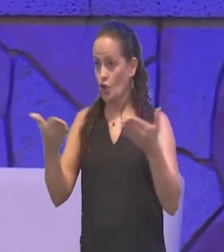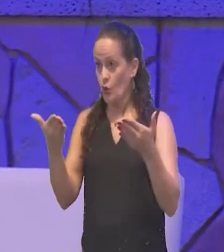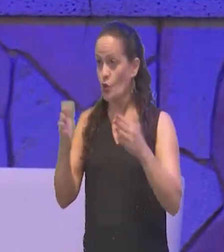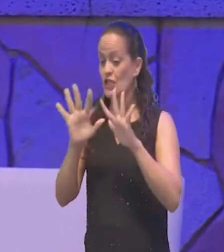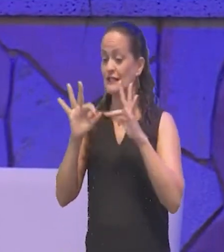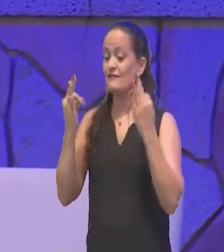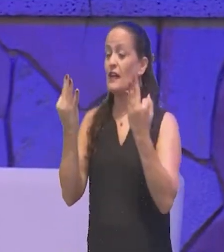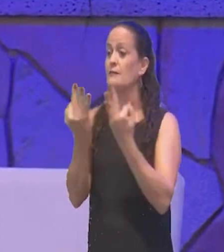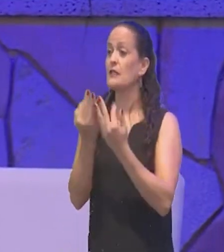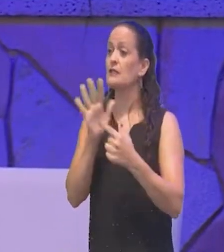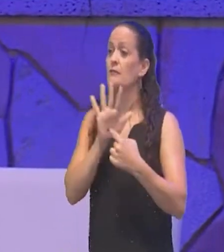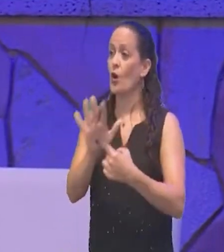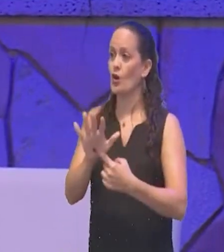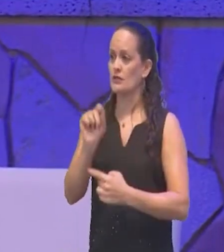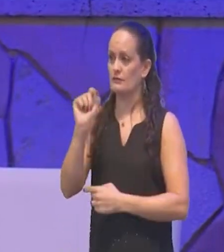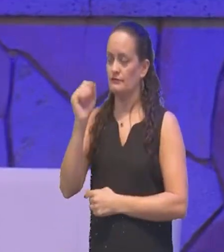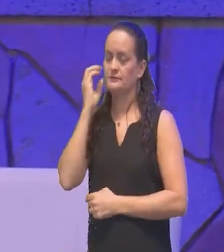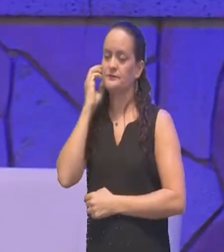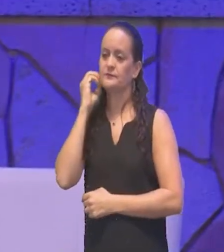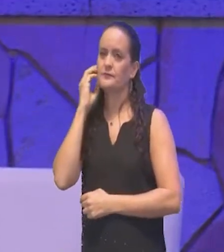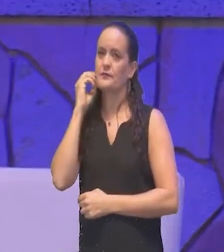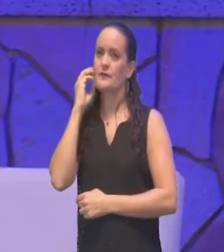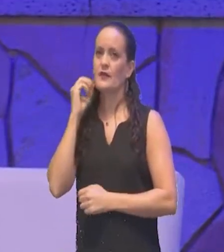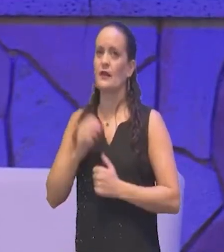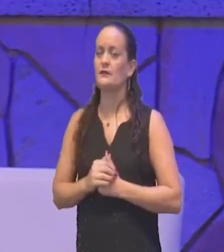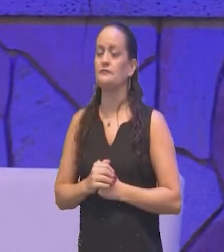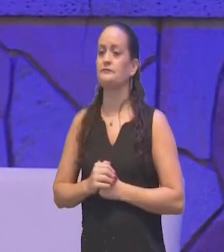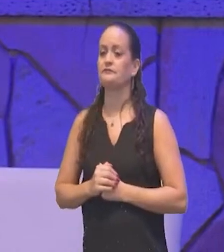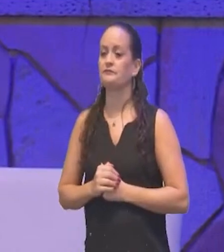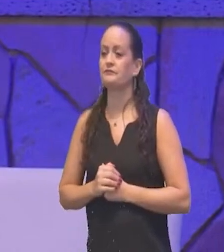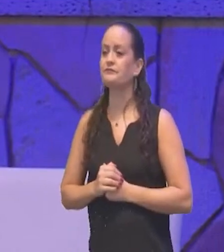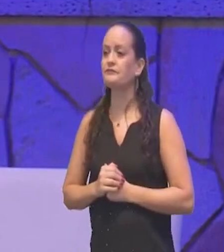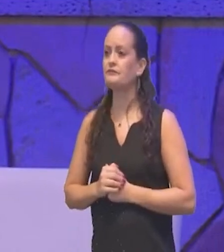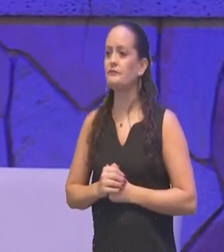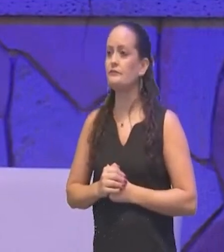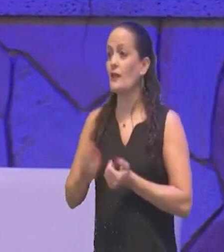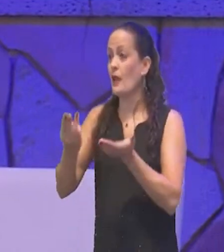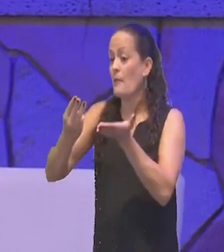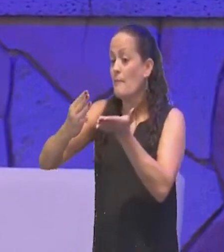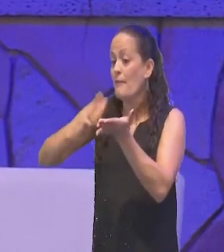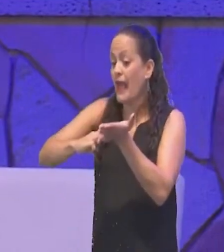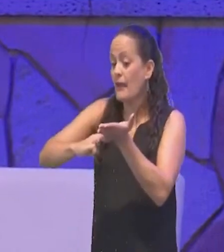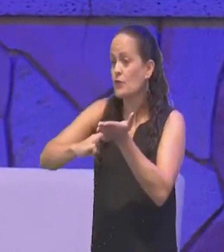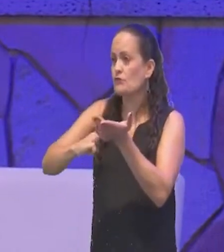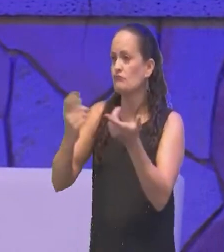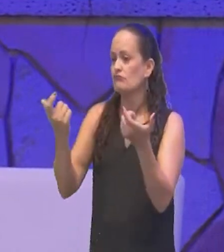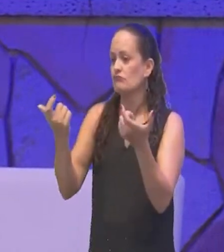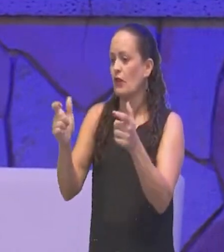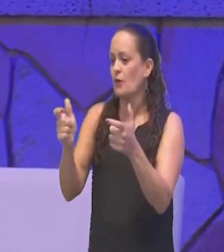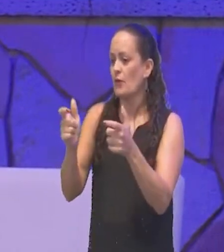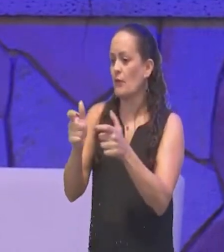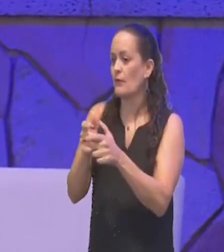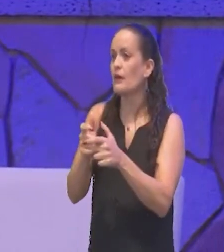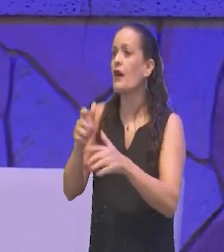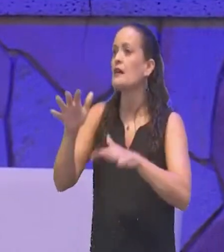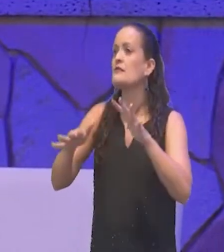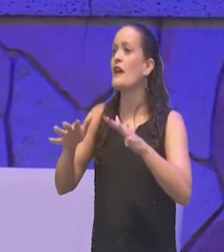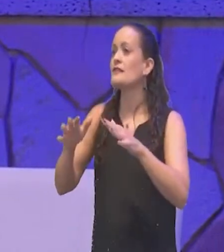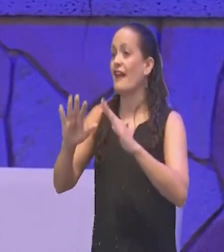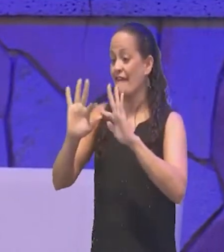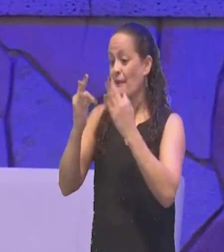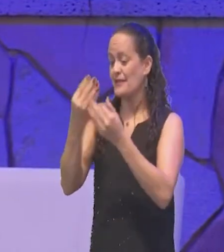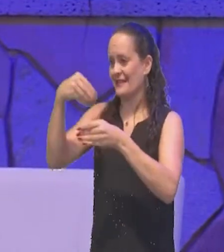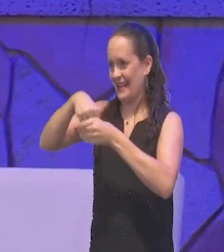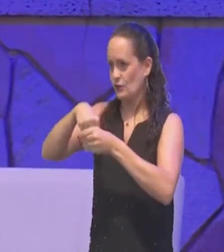apresentando. Observem, mudanças. A diminuição no número de membros. São muitos os casais que estão optando por não terem